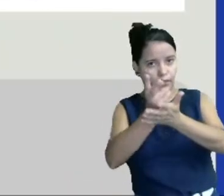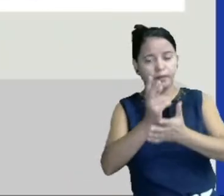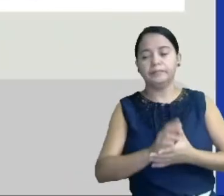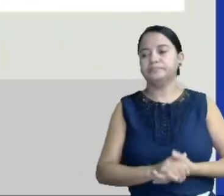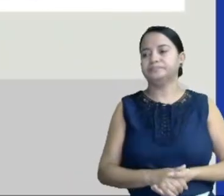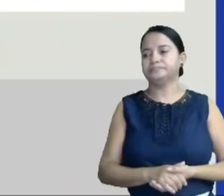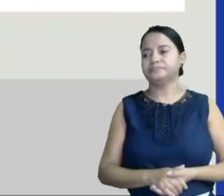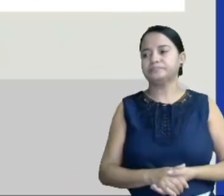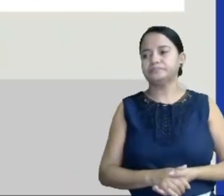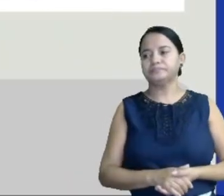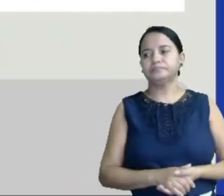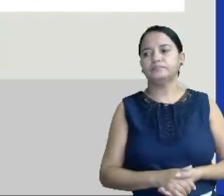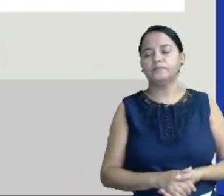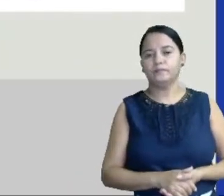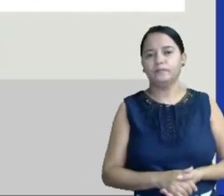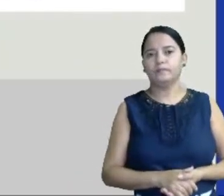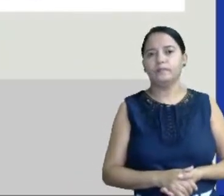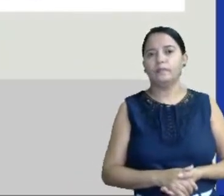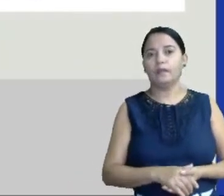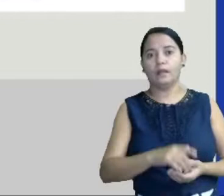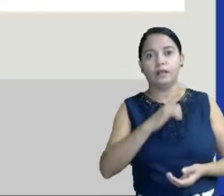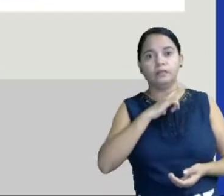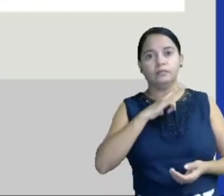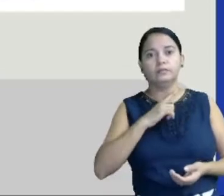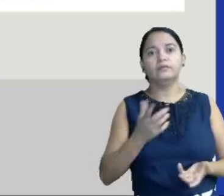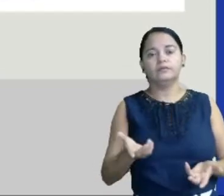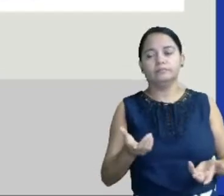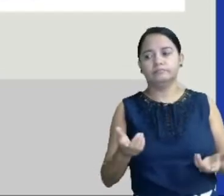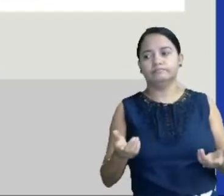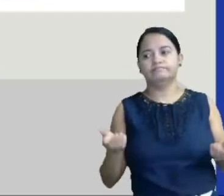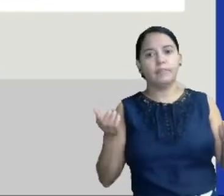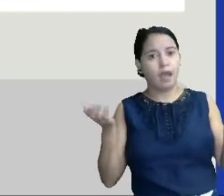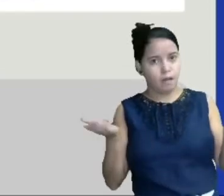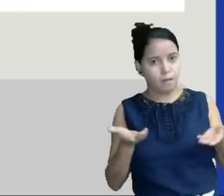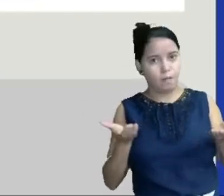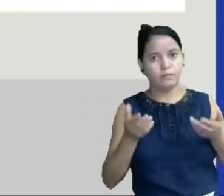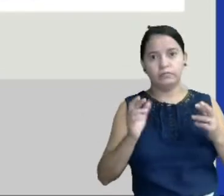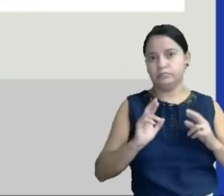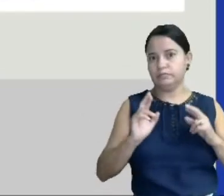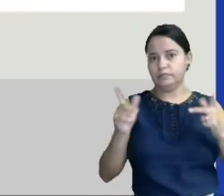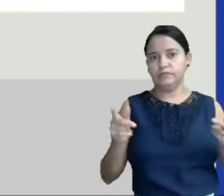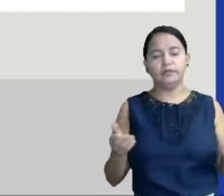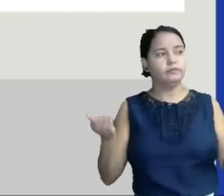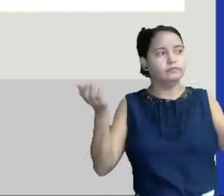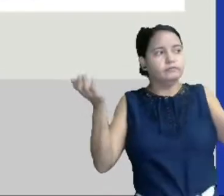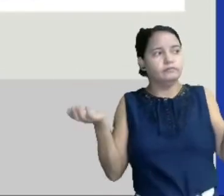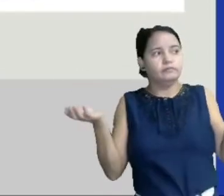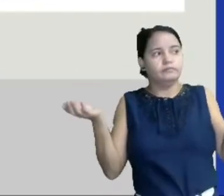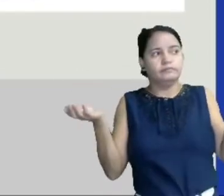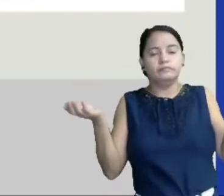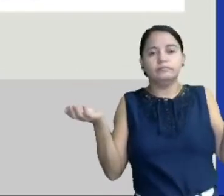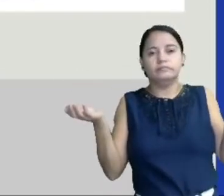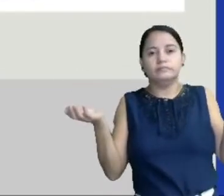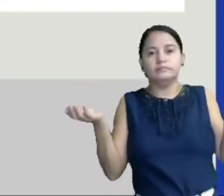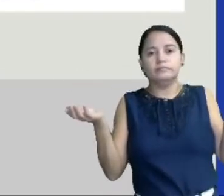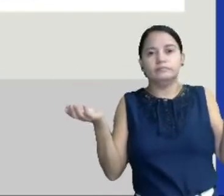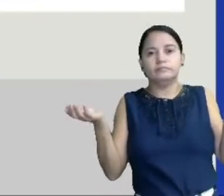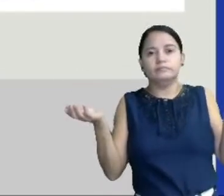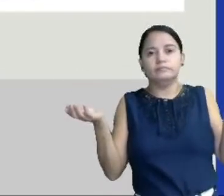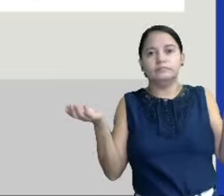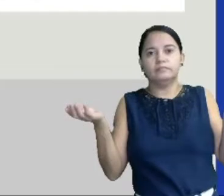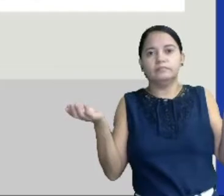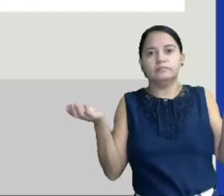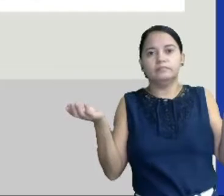lá nesse outro caso em que os pratos estão equilibrados podemos concluir que o peso do abacate